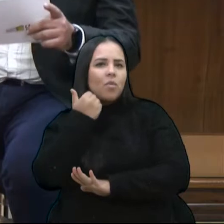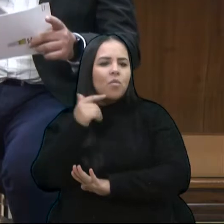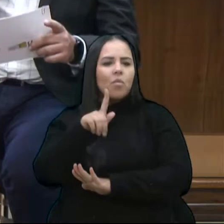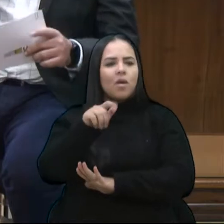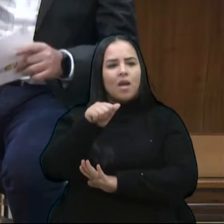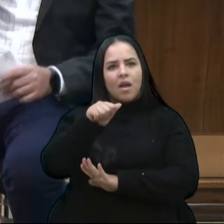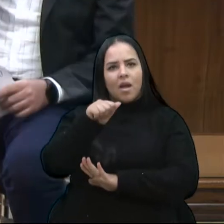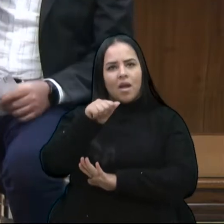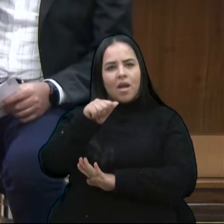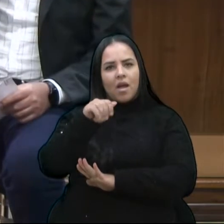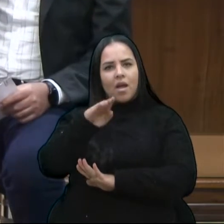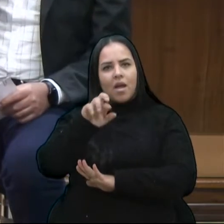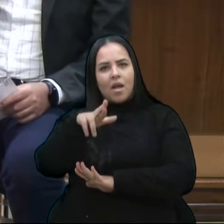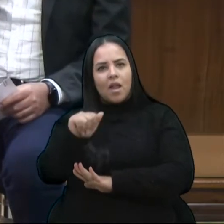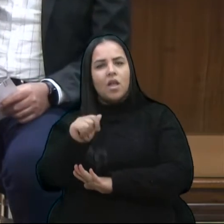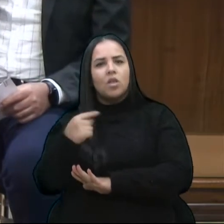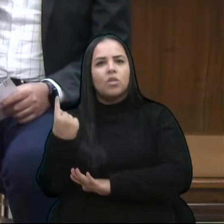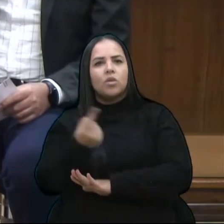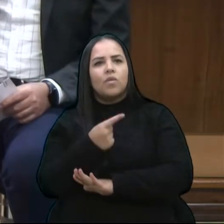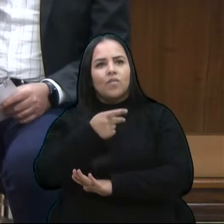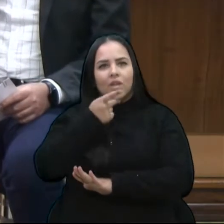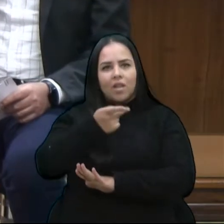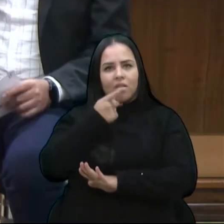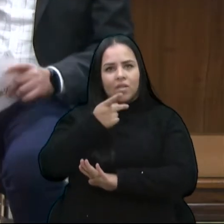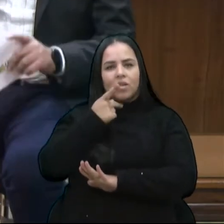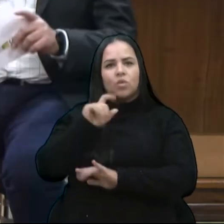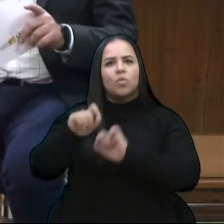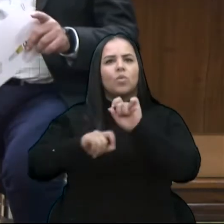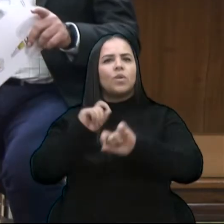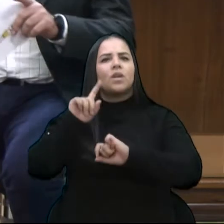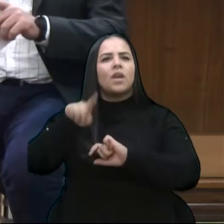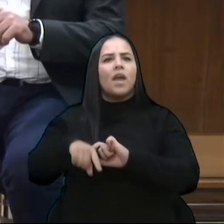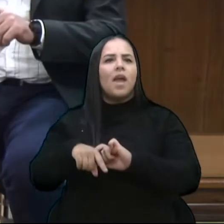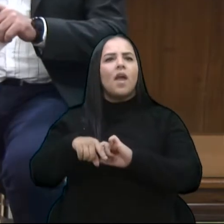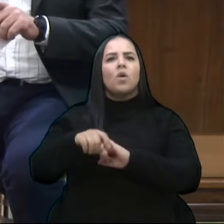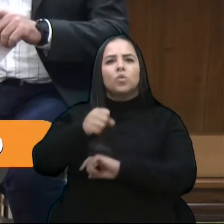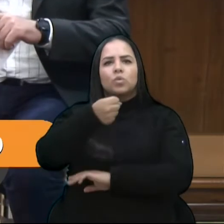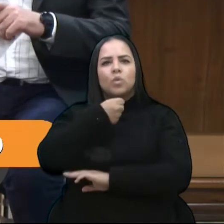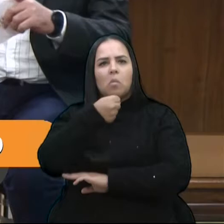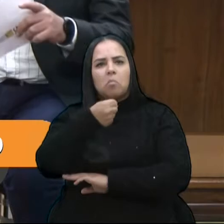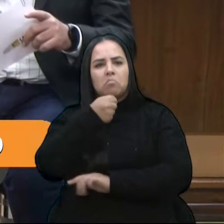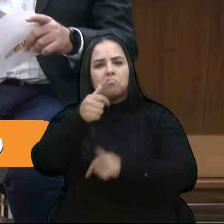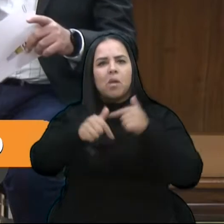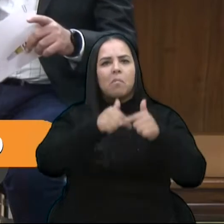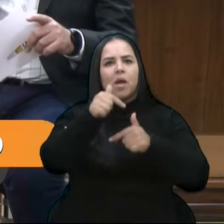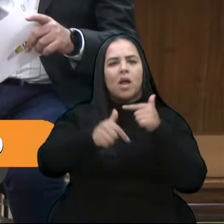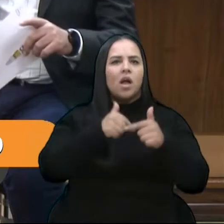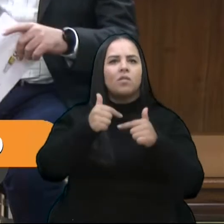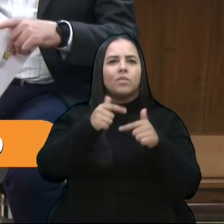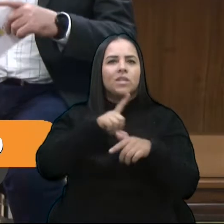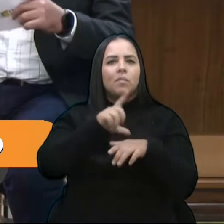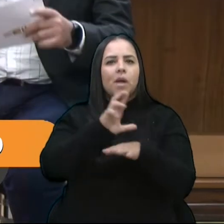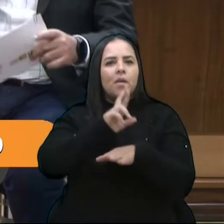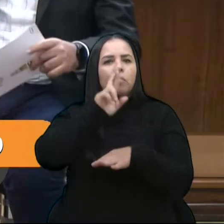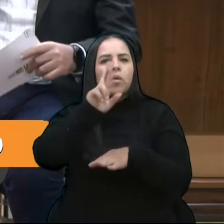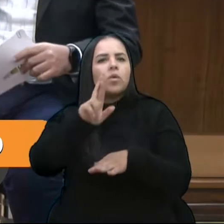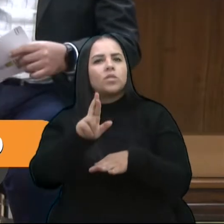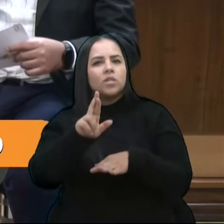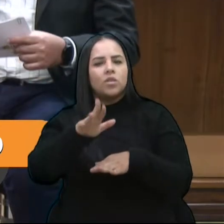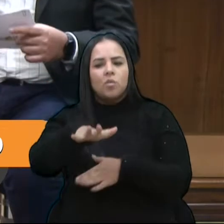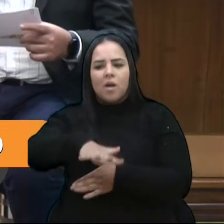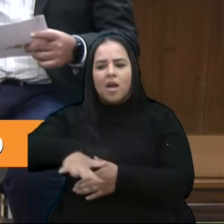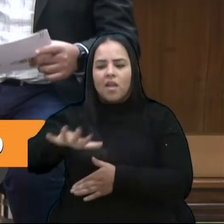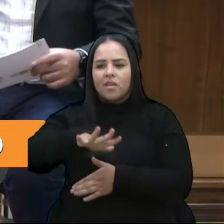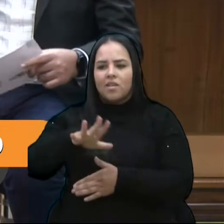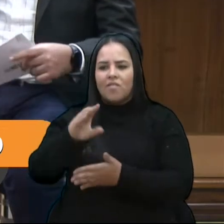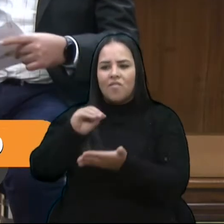citávamos exatamente o papel do jornalismo como uma resposta num cenário de desinformação,